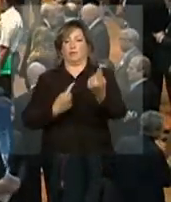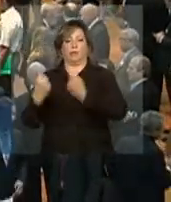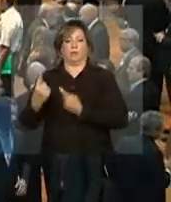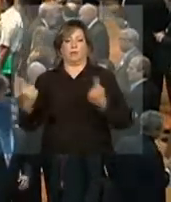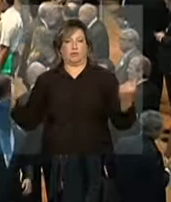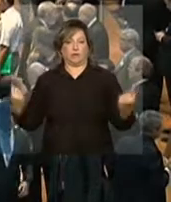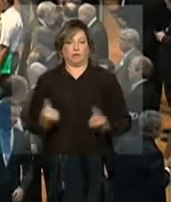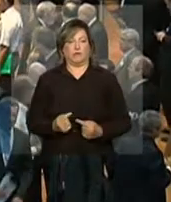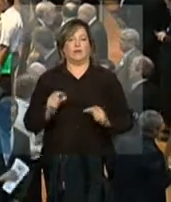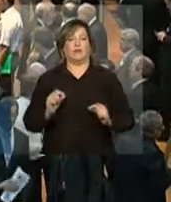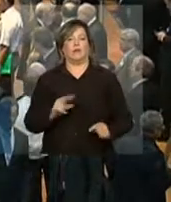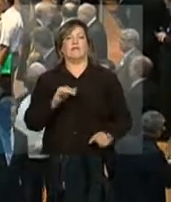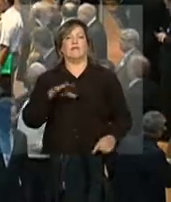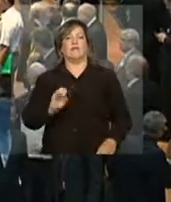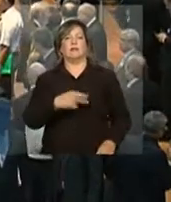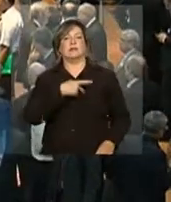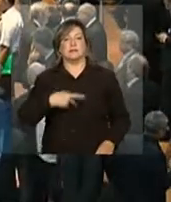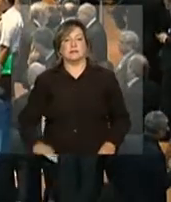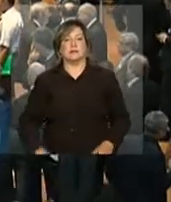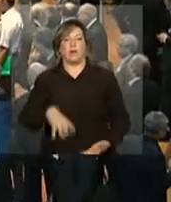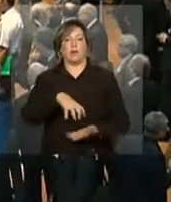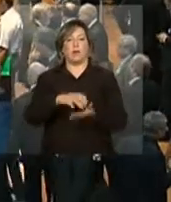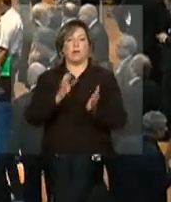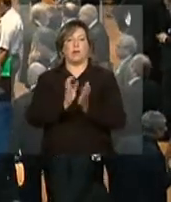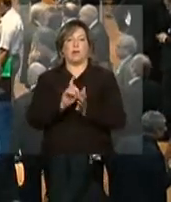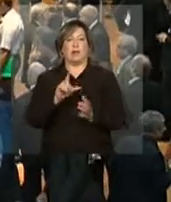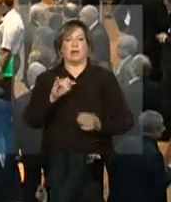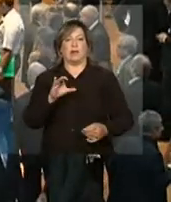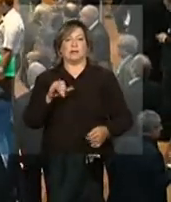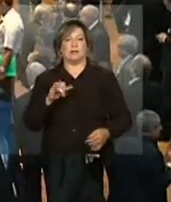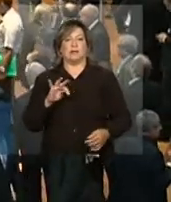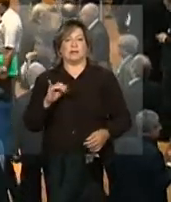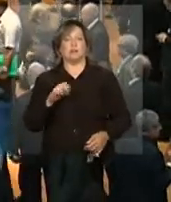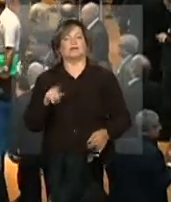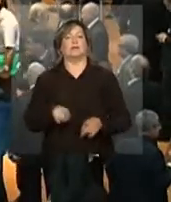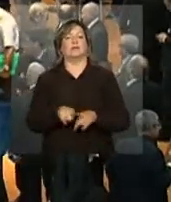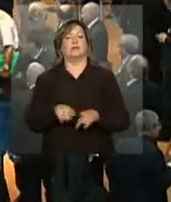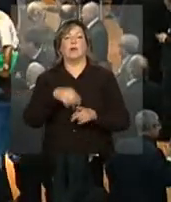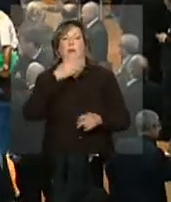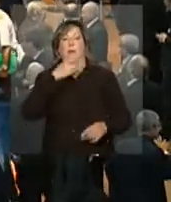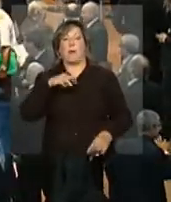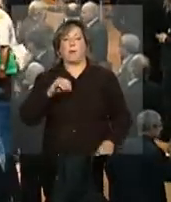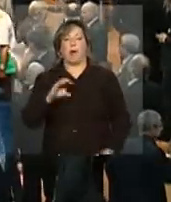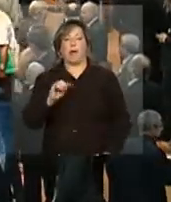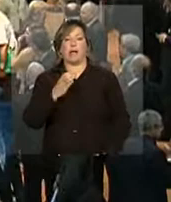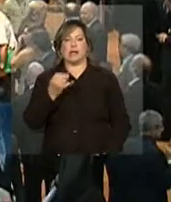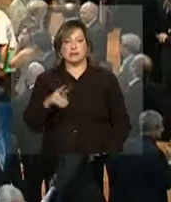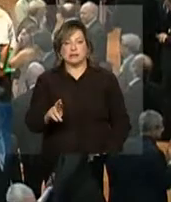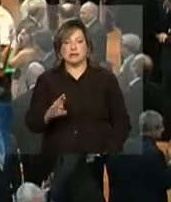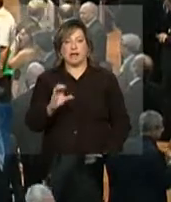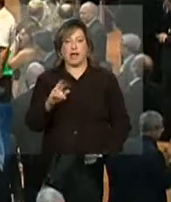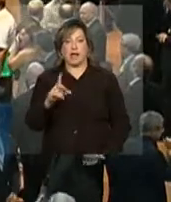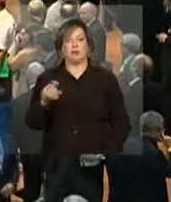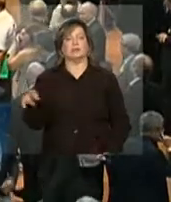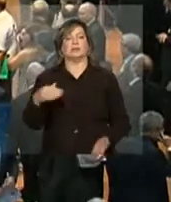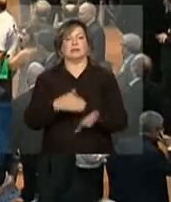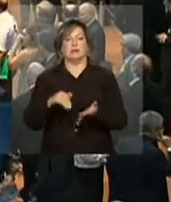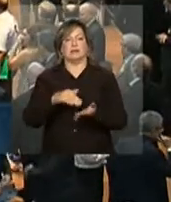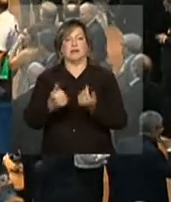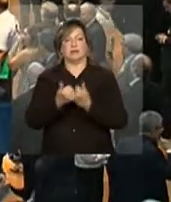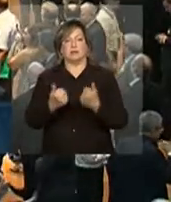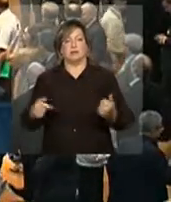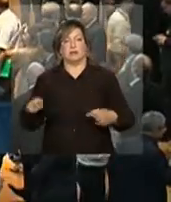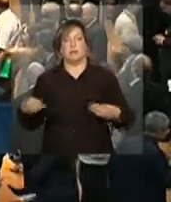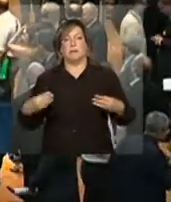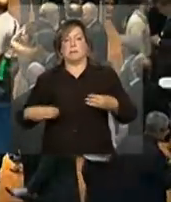munz vice-presidente da comissão especial de licitação o senhor moir Carlos Bert secretário adjunto do